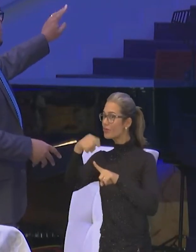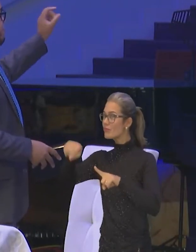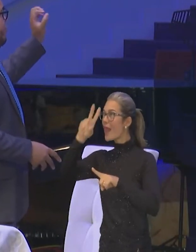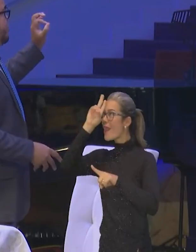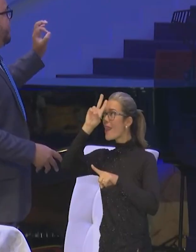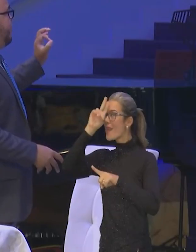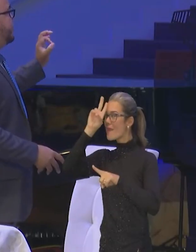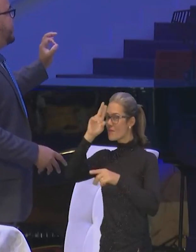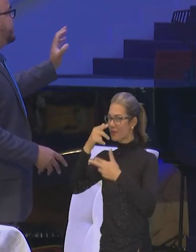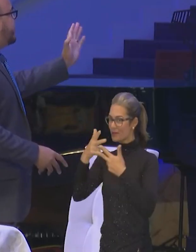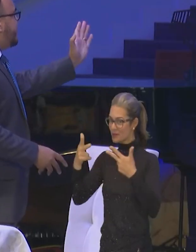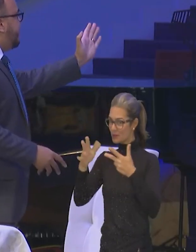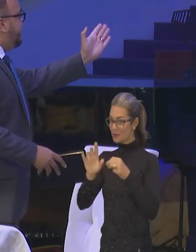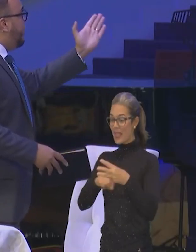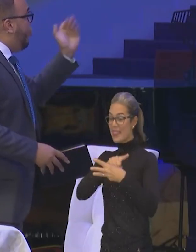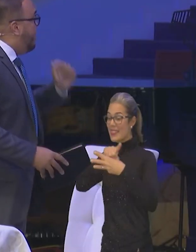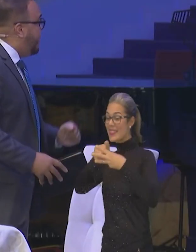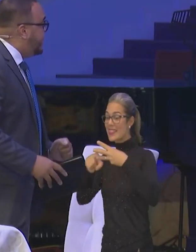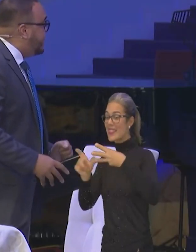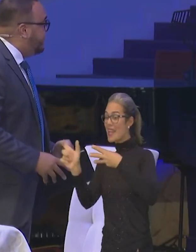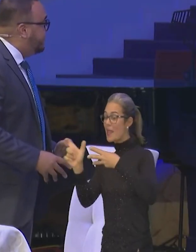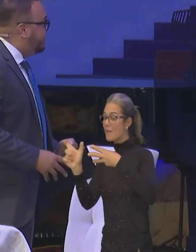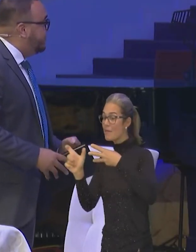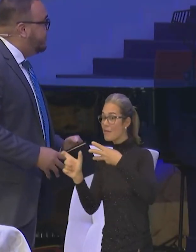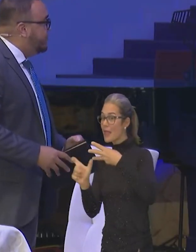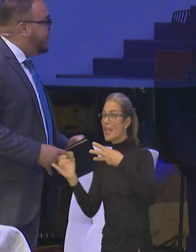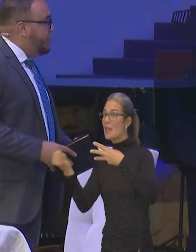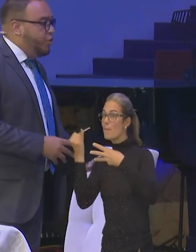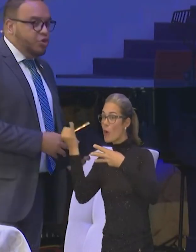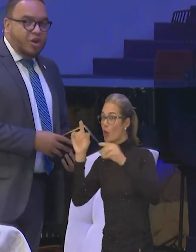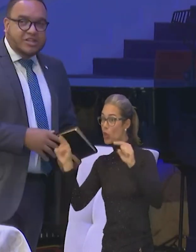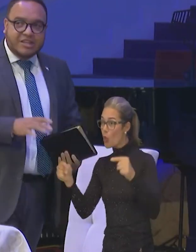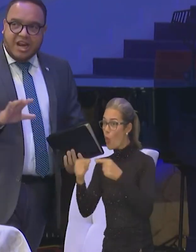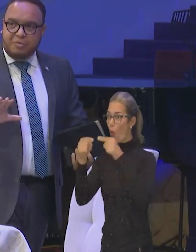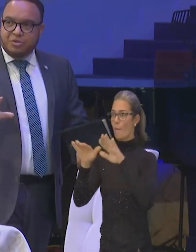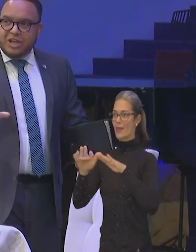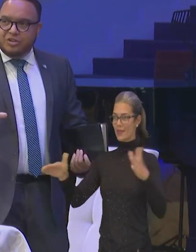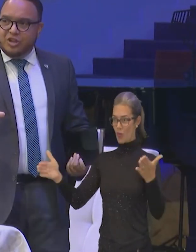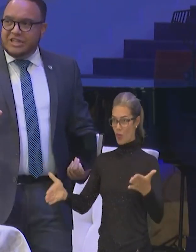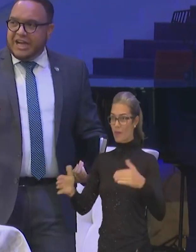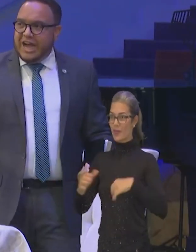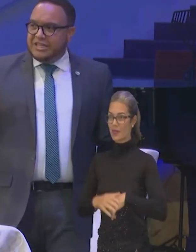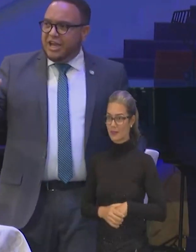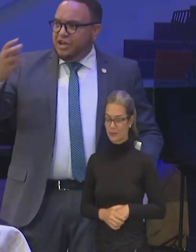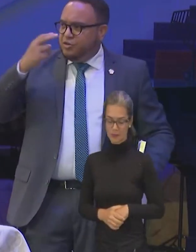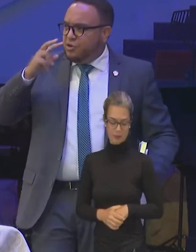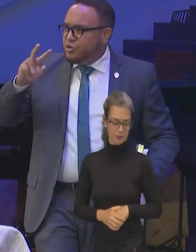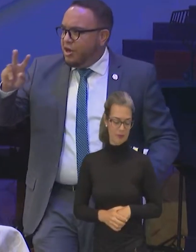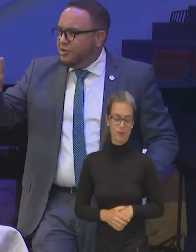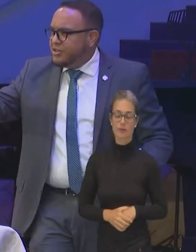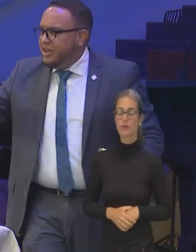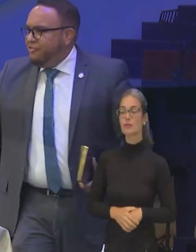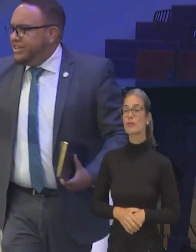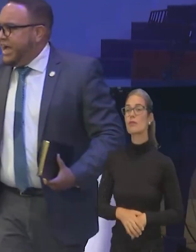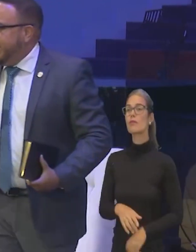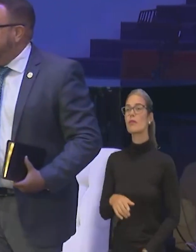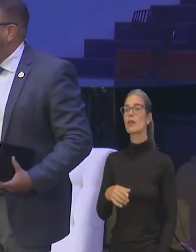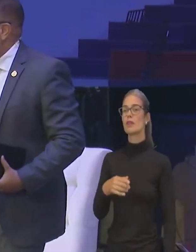crianças, muito importantes que têm a ver com a mesa. Quando nós entrarmos dentro da nossa casa e os seus